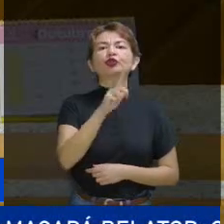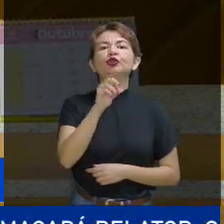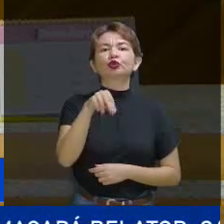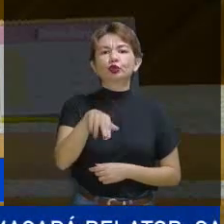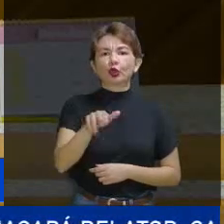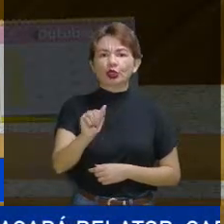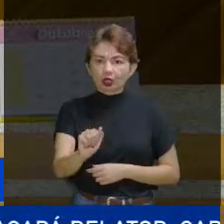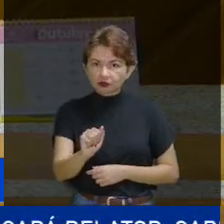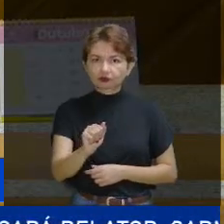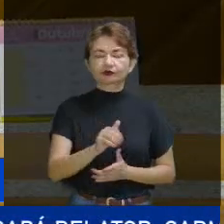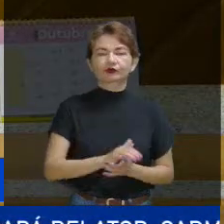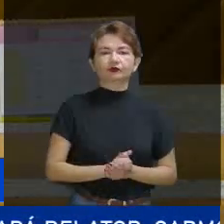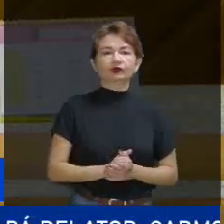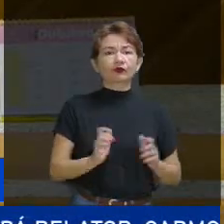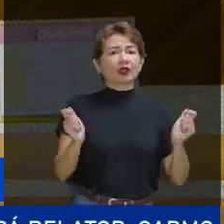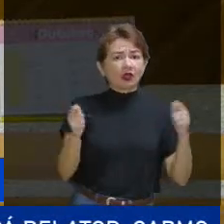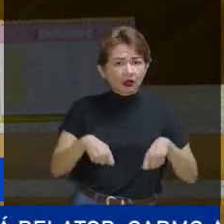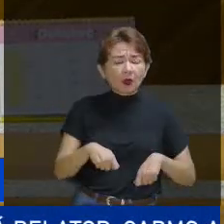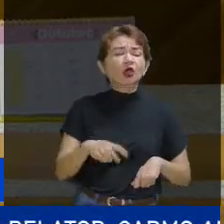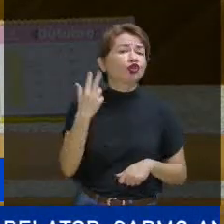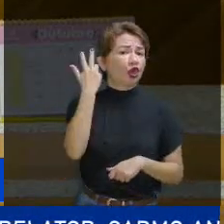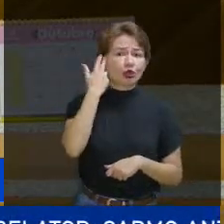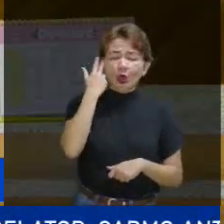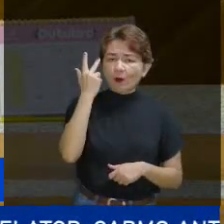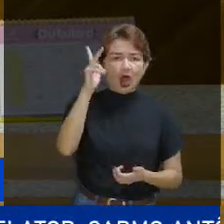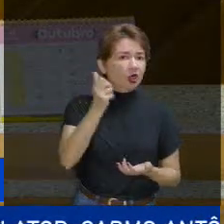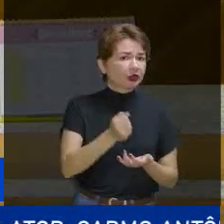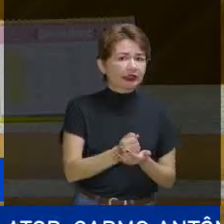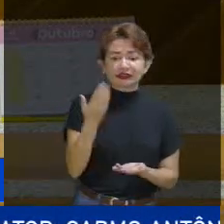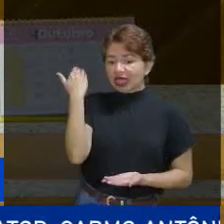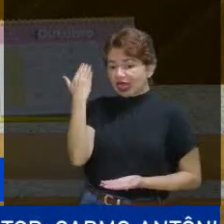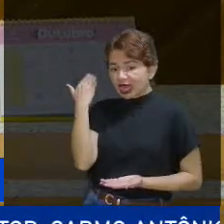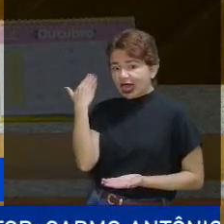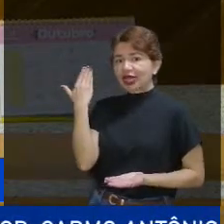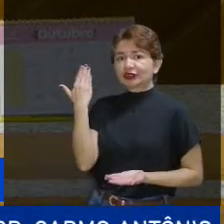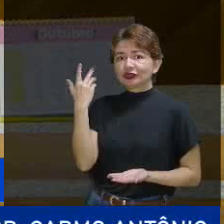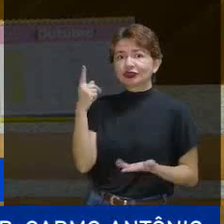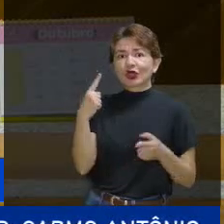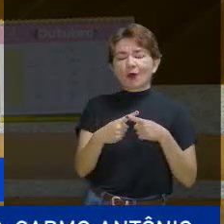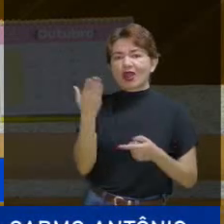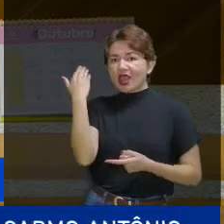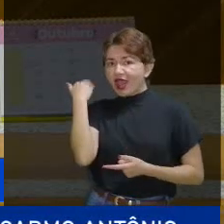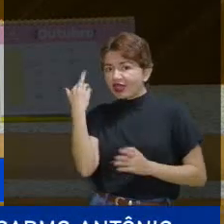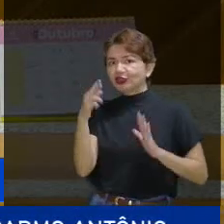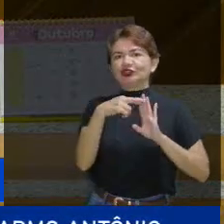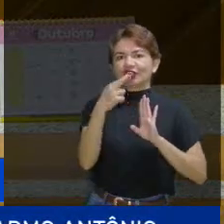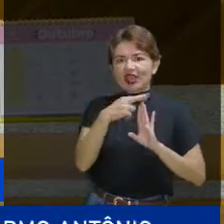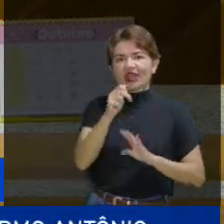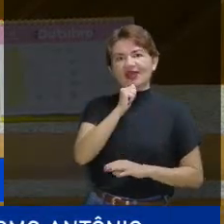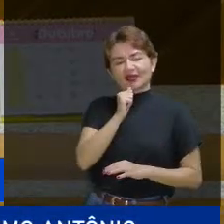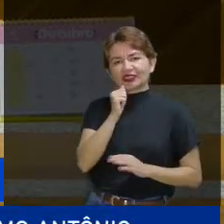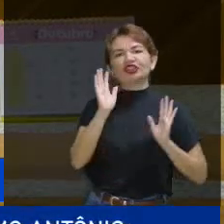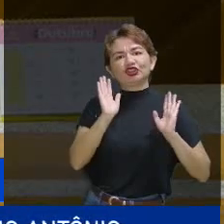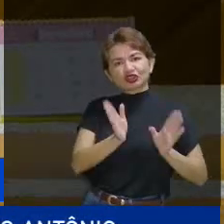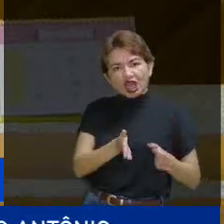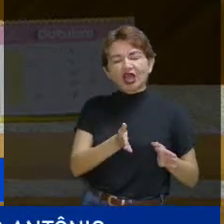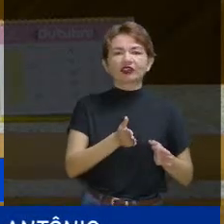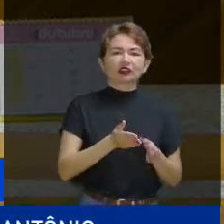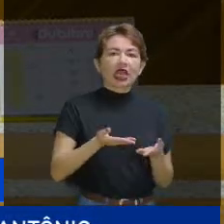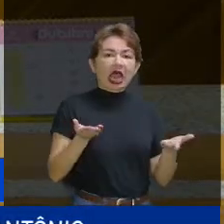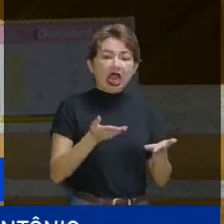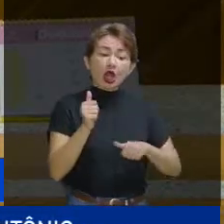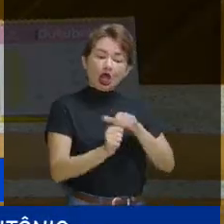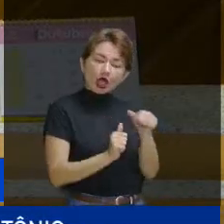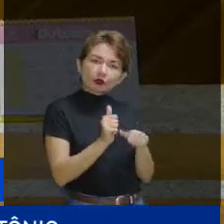Eleitoral era o competente para decidir sobre as medidas cautelares. E é isso realmente o que aconteceu. Ao